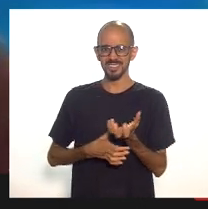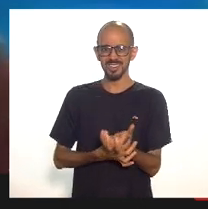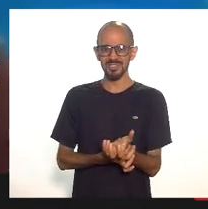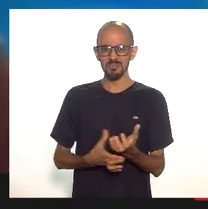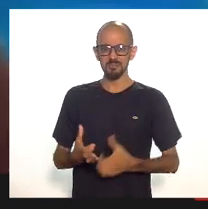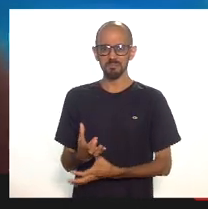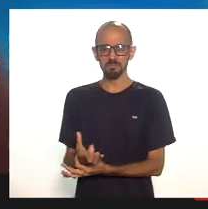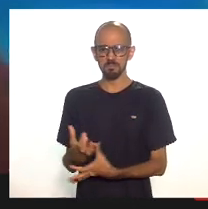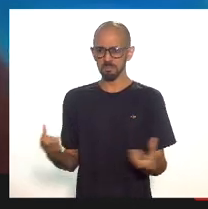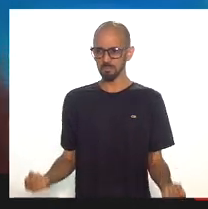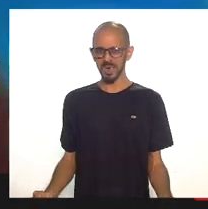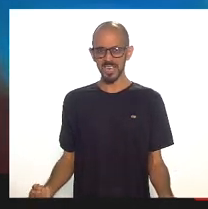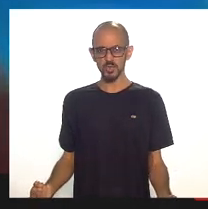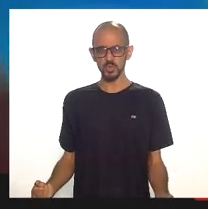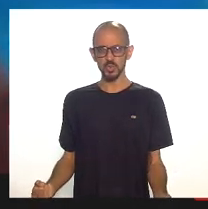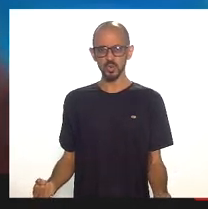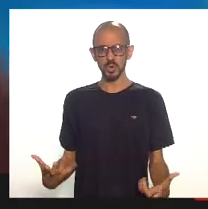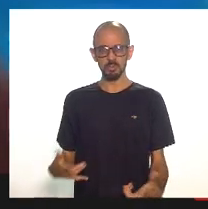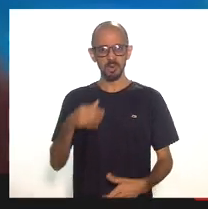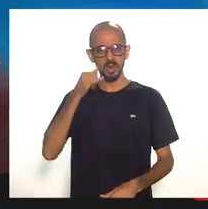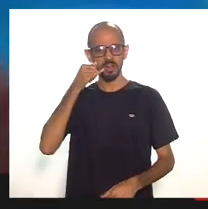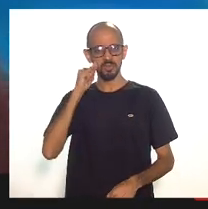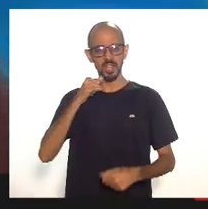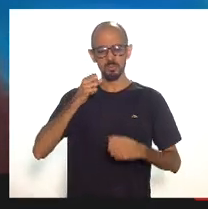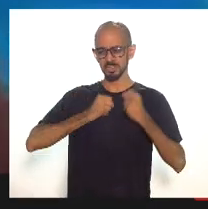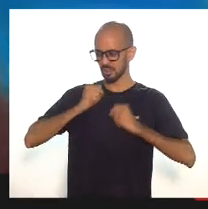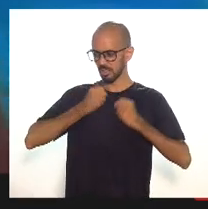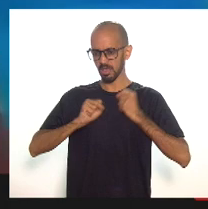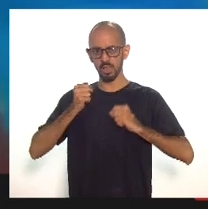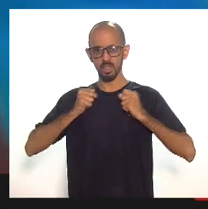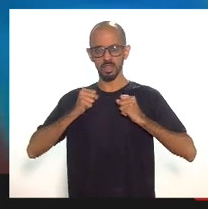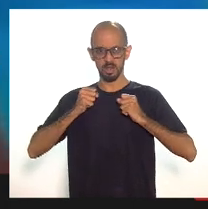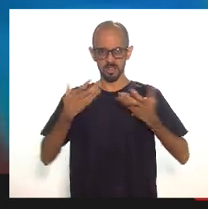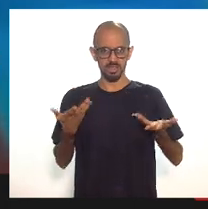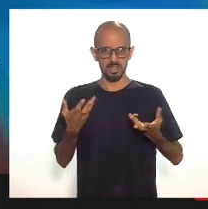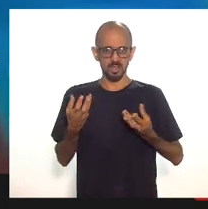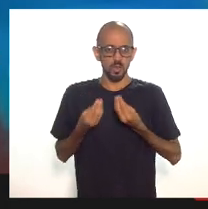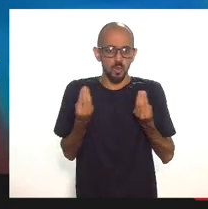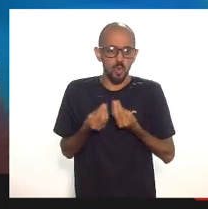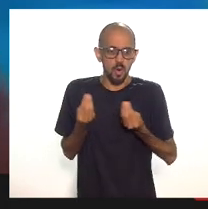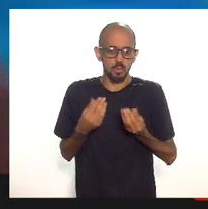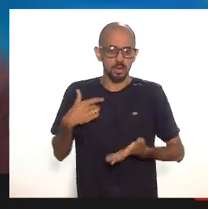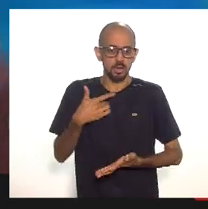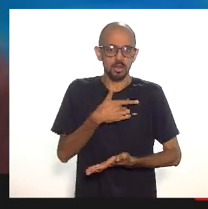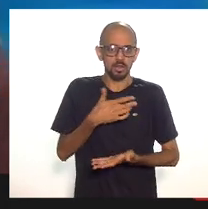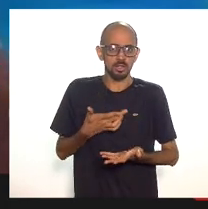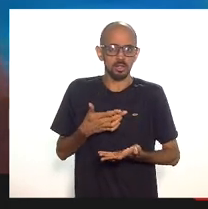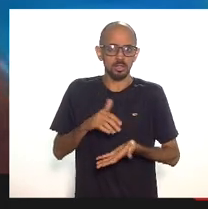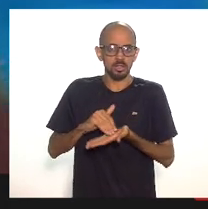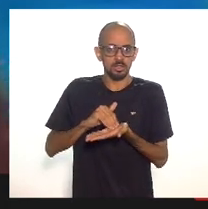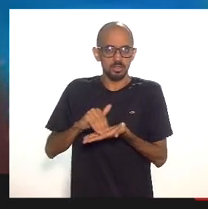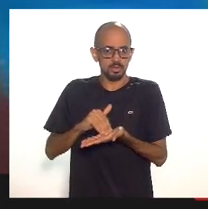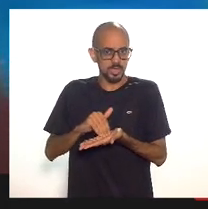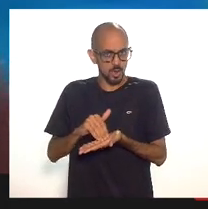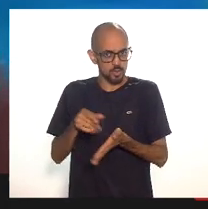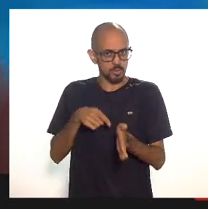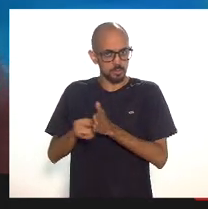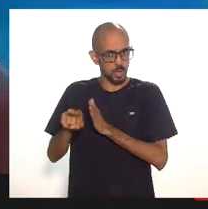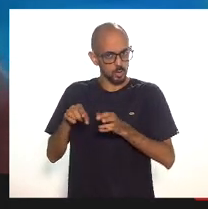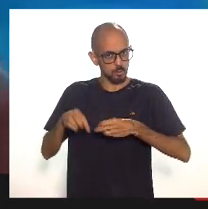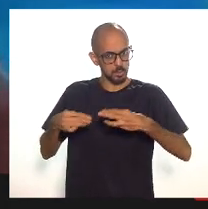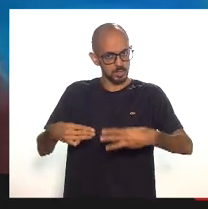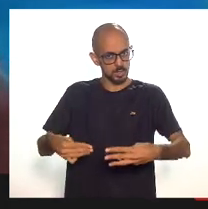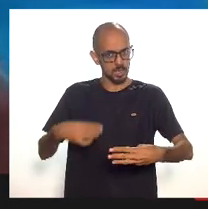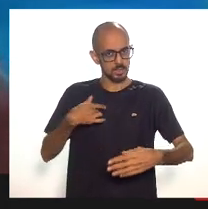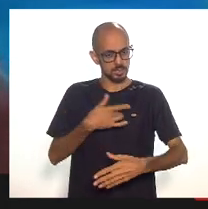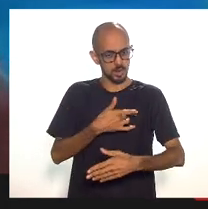O que o senhor pode dizer de soluções para esse problema? Em relação à Secretaria de Saúde, Estadual de Saúde, a minha pergunta ao secretário Chaves, parabenizando